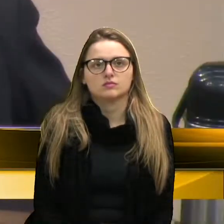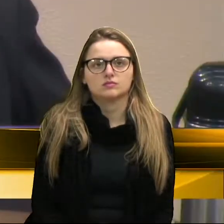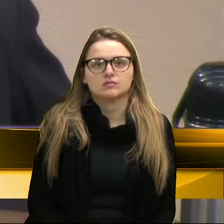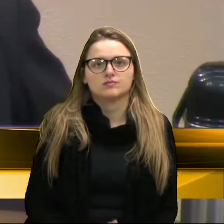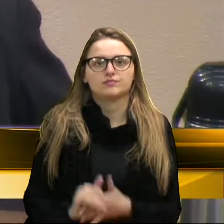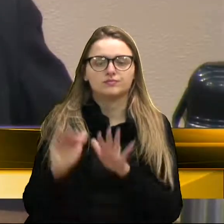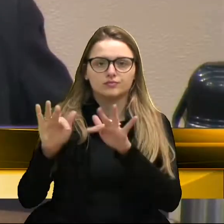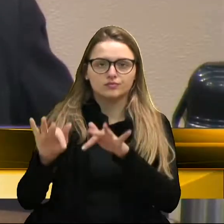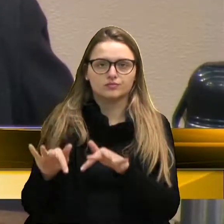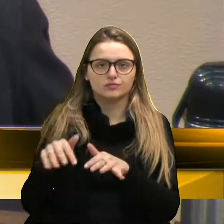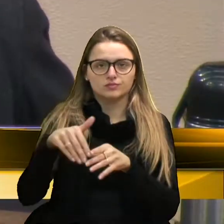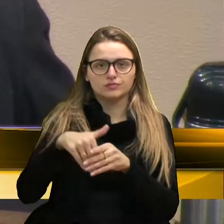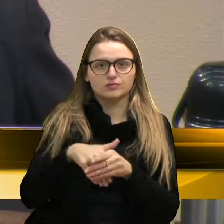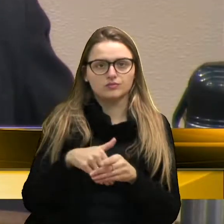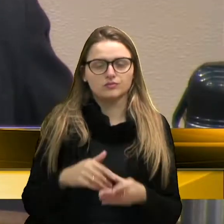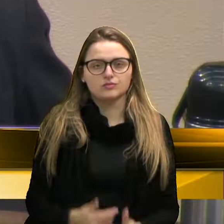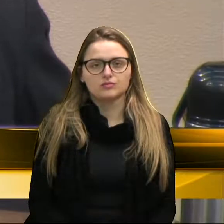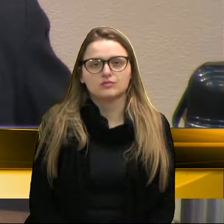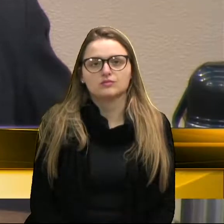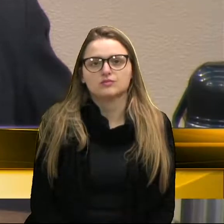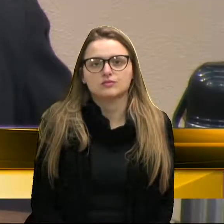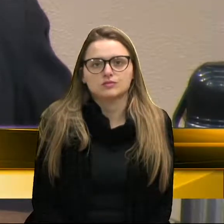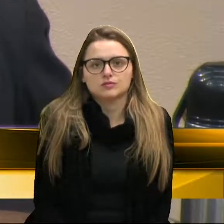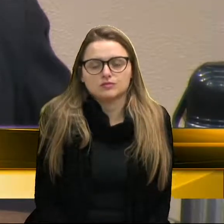Encerrada a votação.